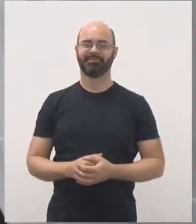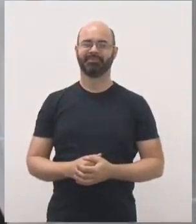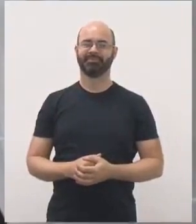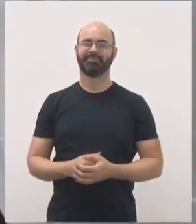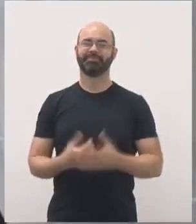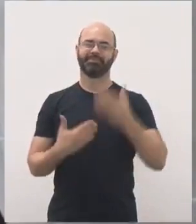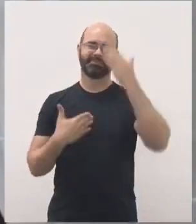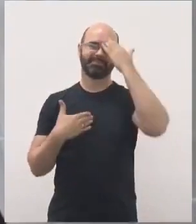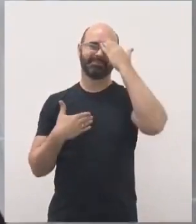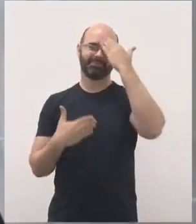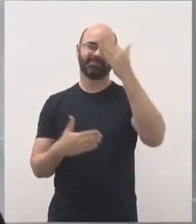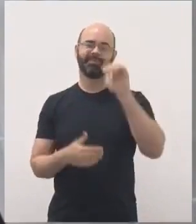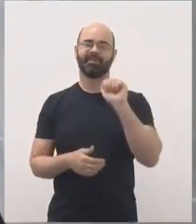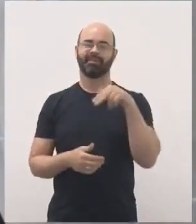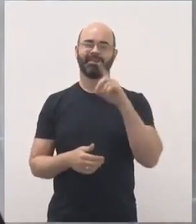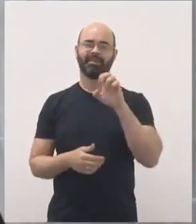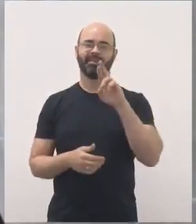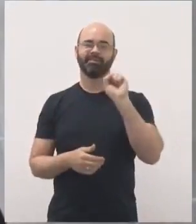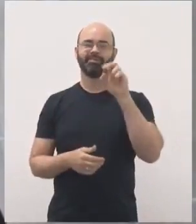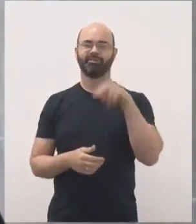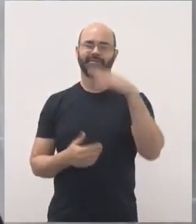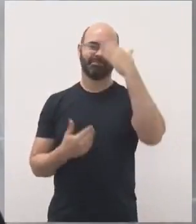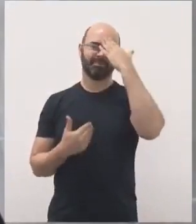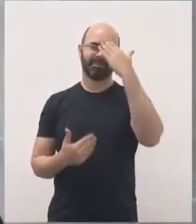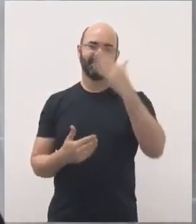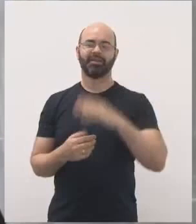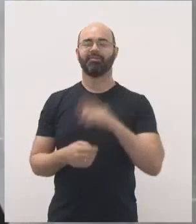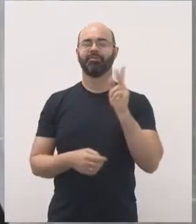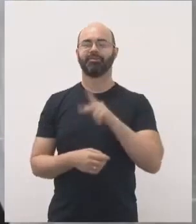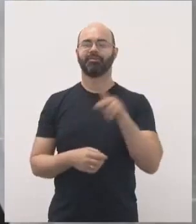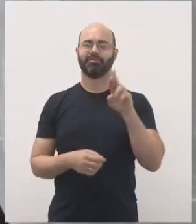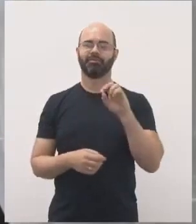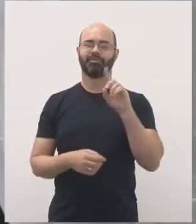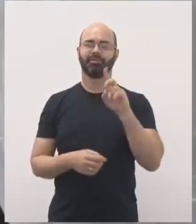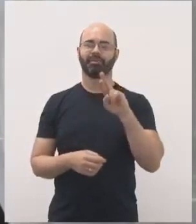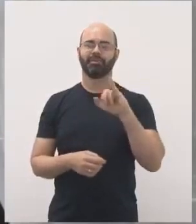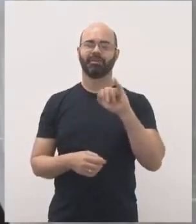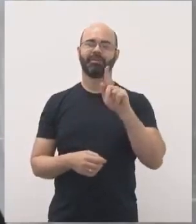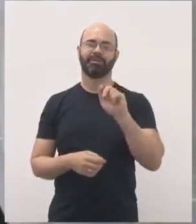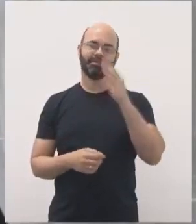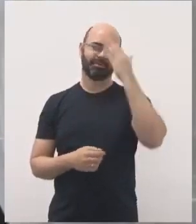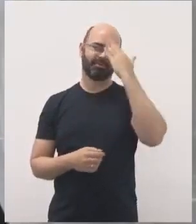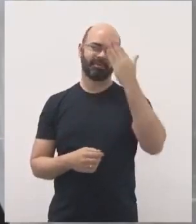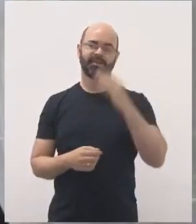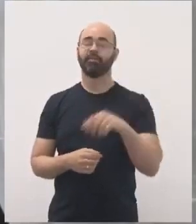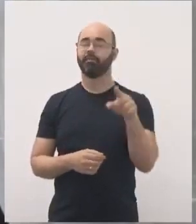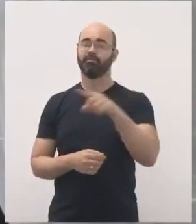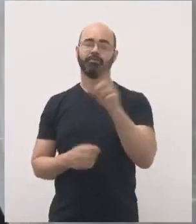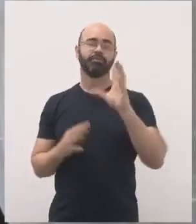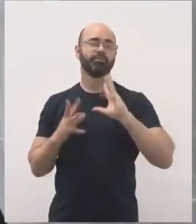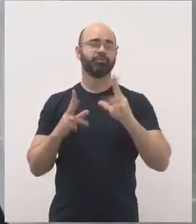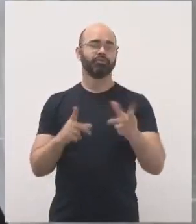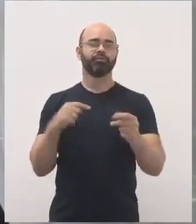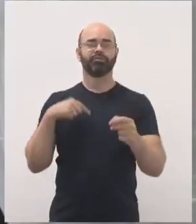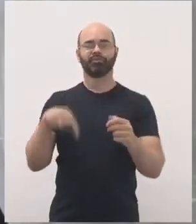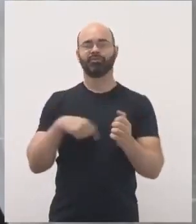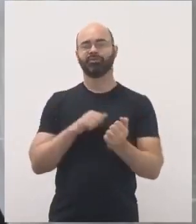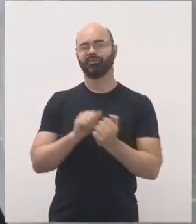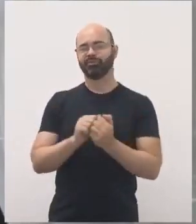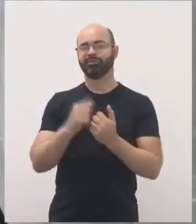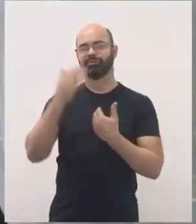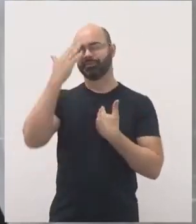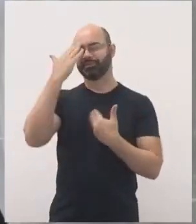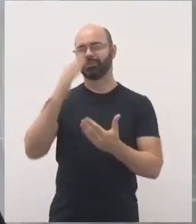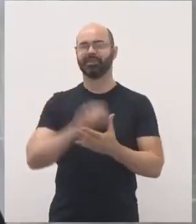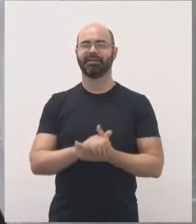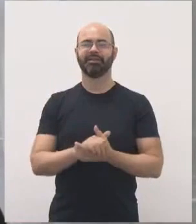Obrigada, Anderson, Ilana, professor Rodrigo, a todos vocês que ficaram conosco aqui.